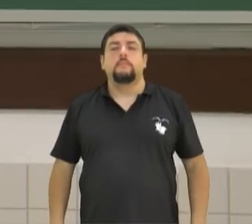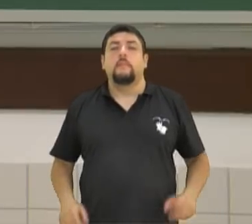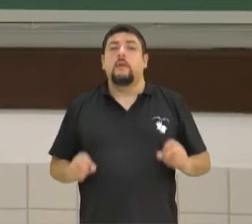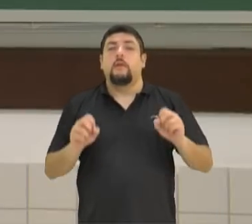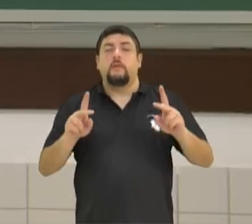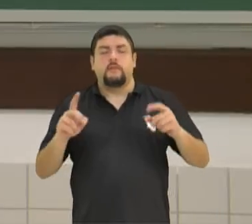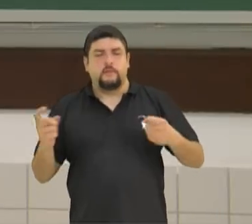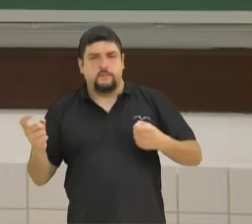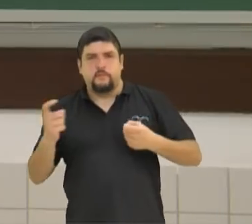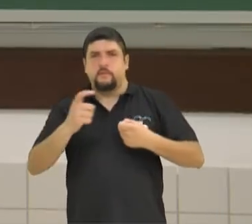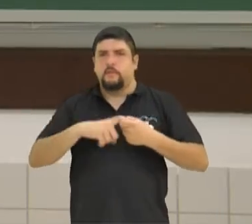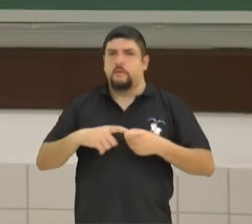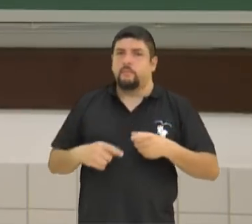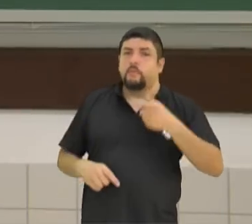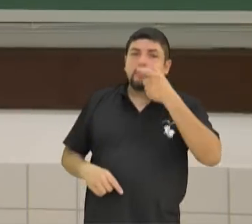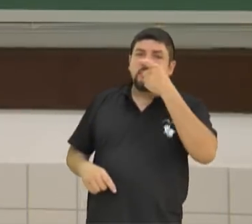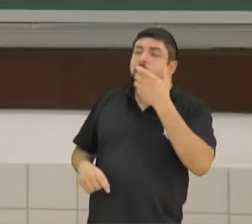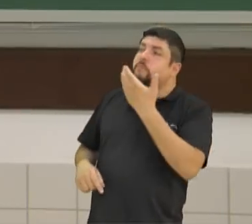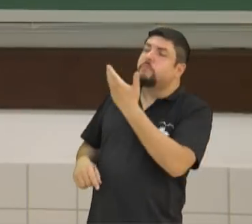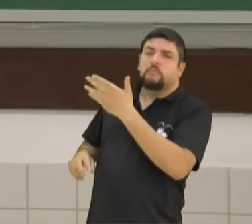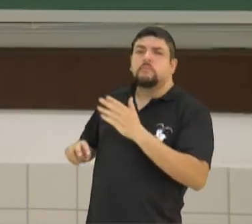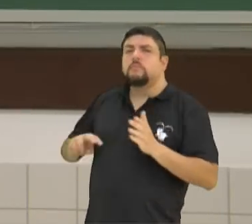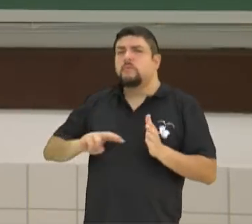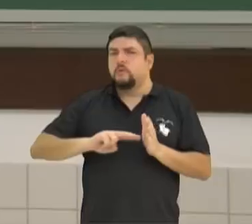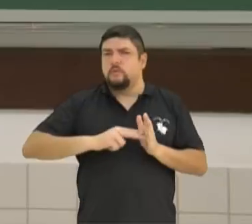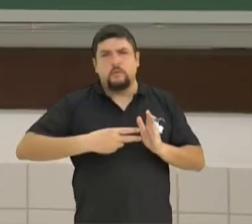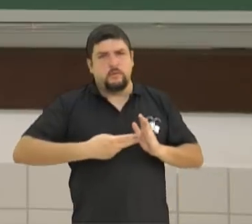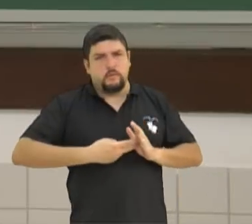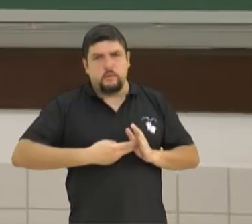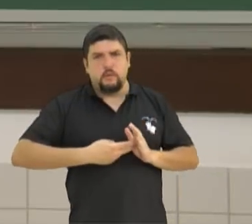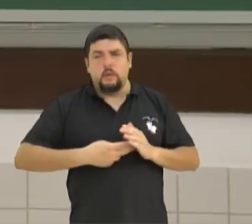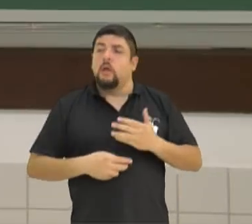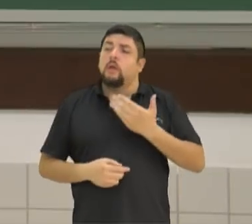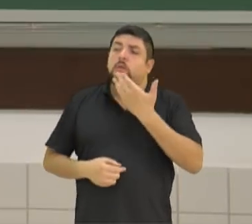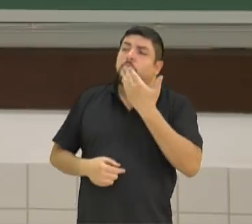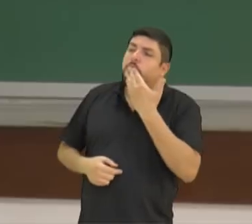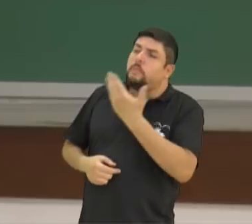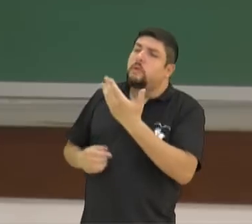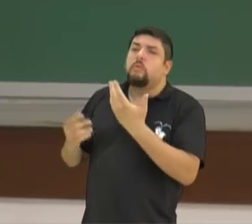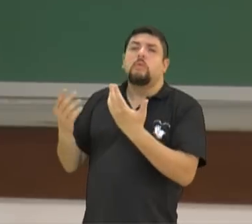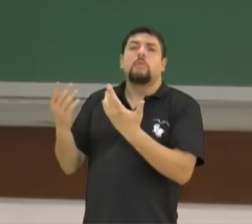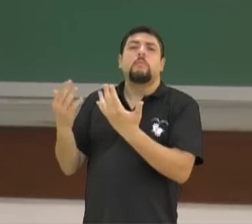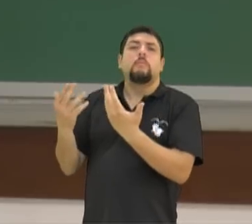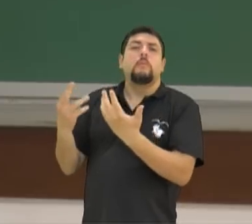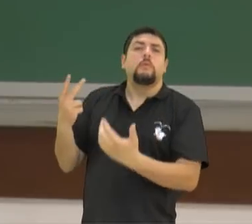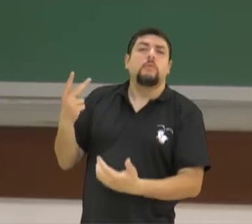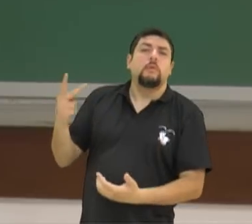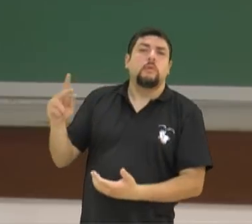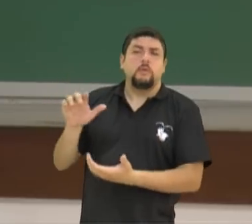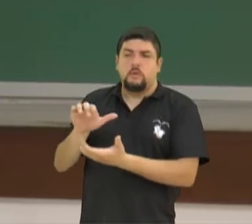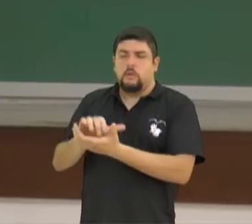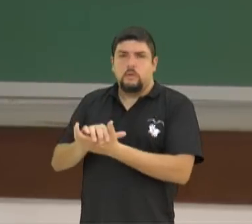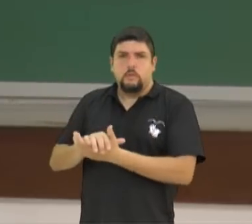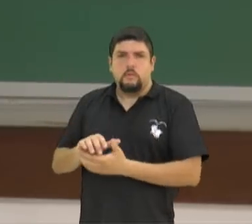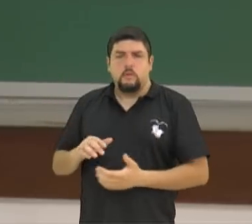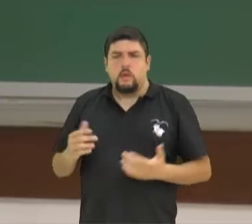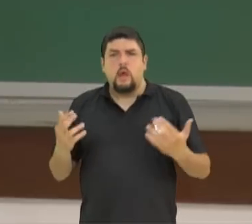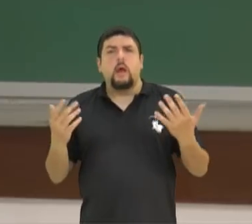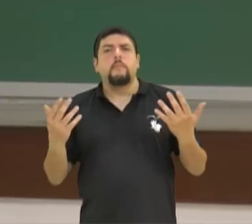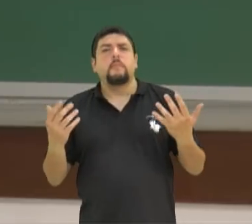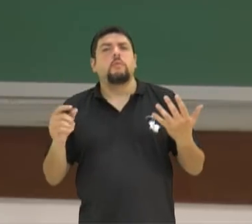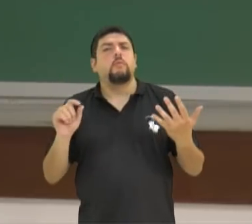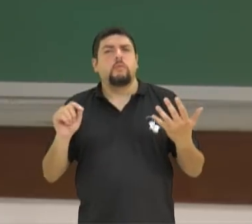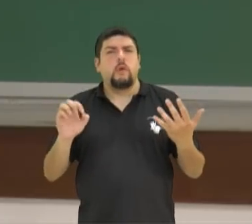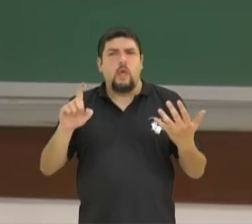Retornando então, galera, vamos verificar como ficou. Uma possibilidade de resposta seria vocês explicarem aí que a mão é apenas